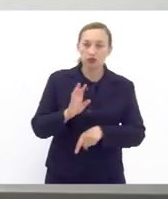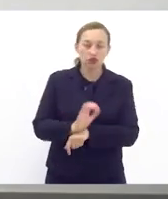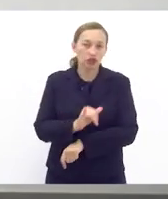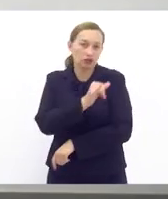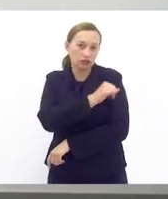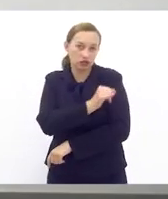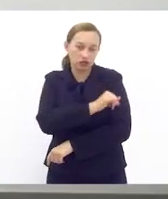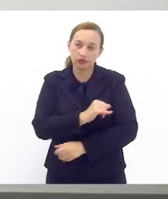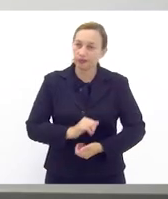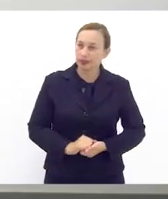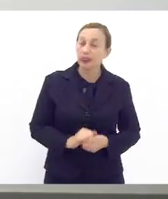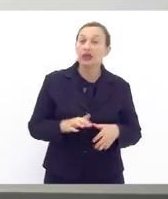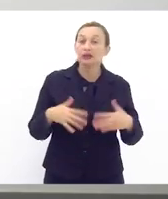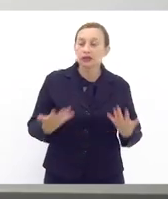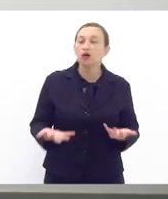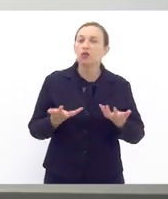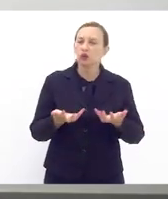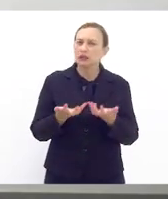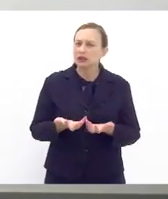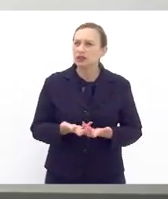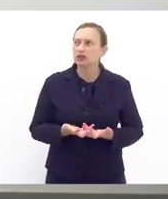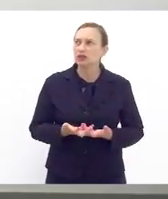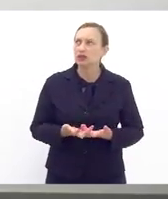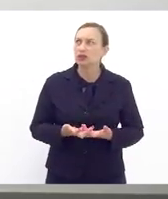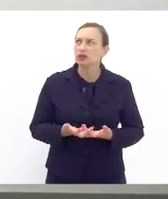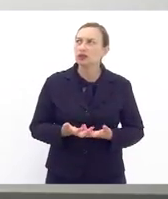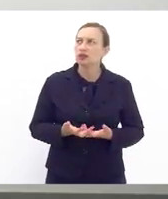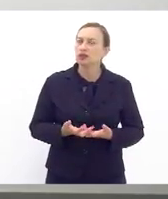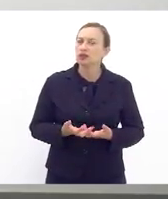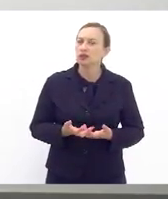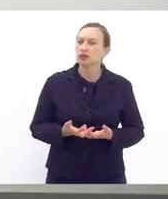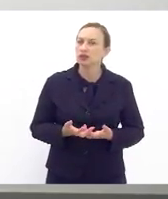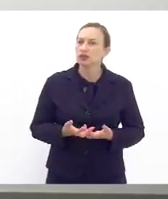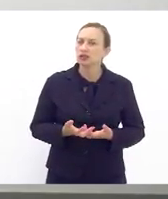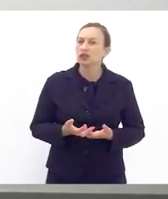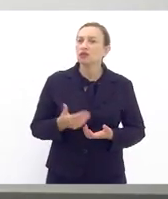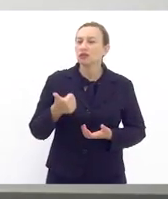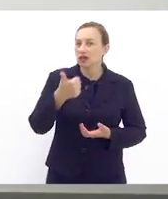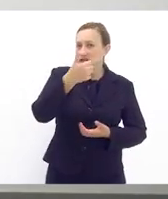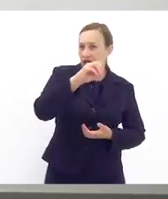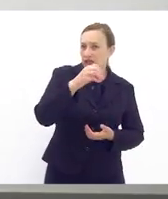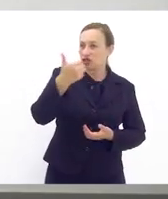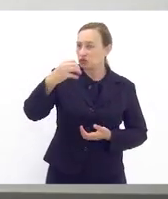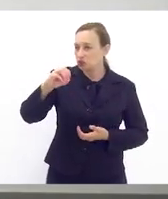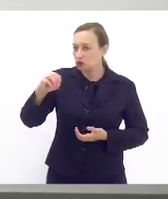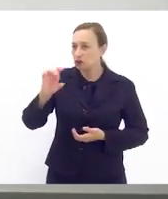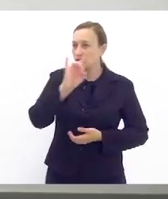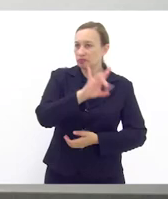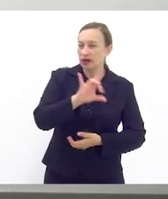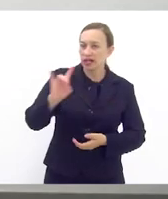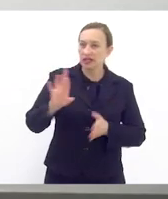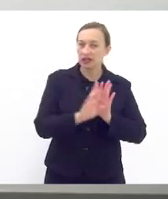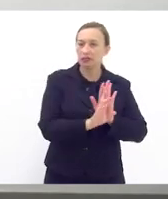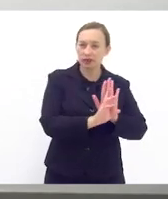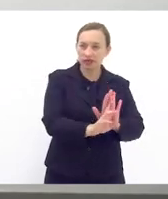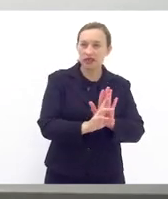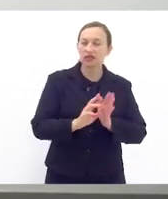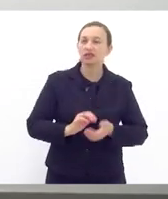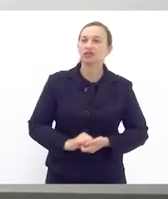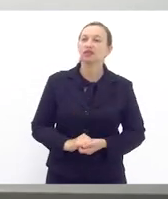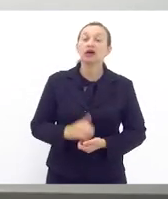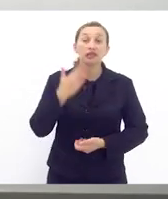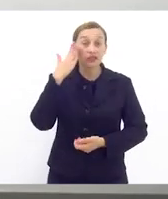do Estado do Rio de Janeiro Então eu queria muito objetivamente aí vou conceder 10 minutos para cada representante é